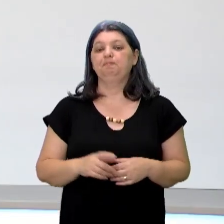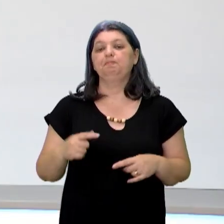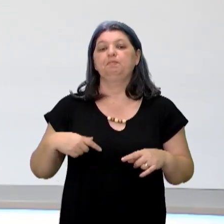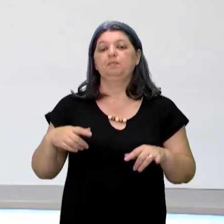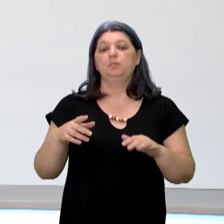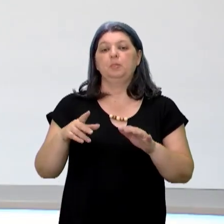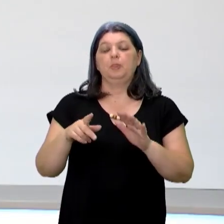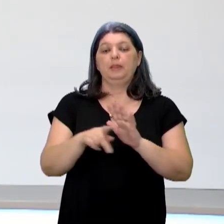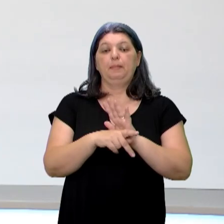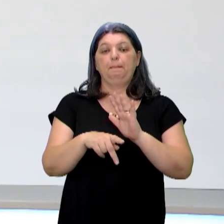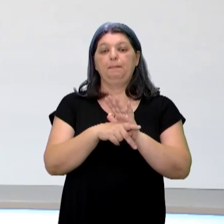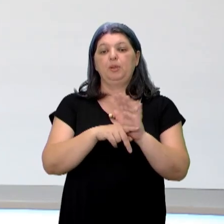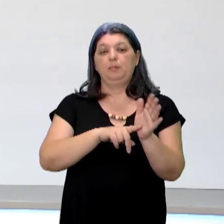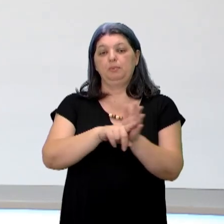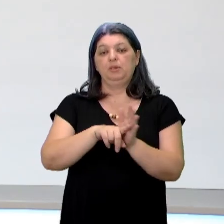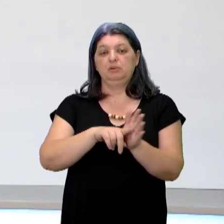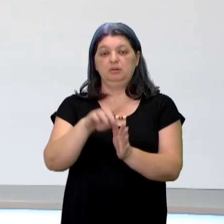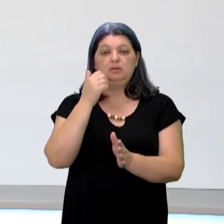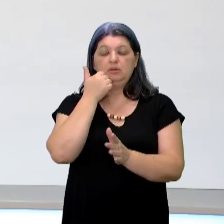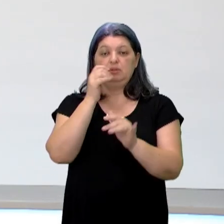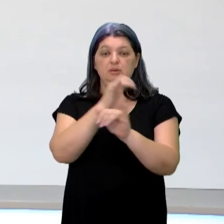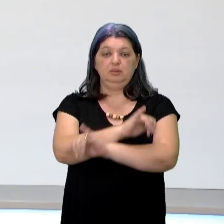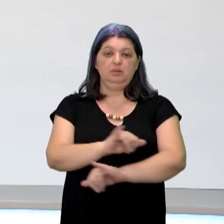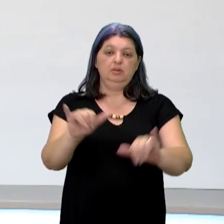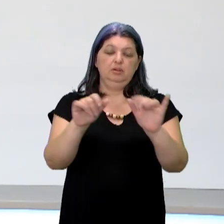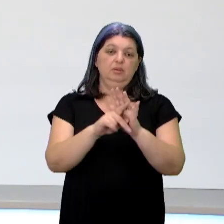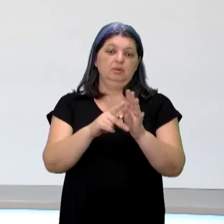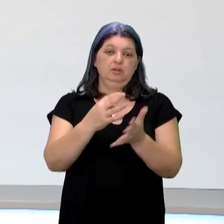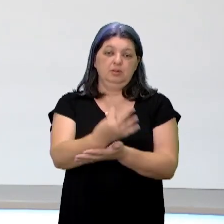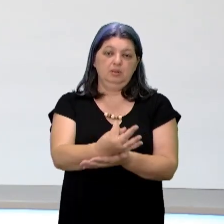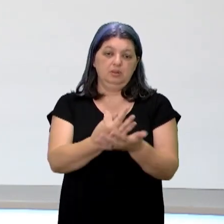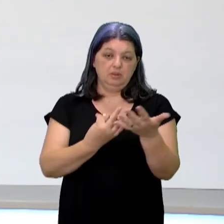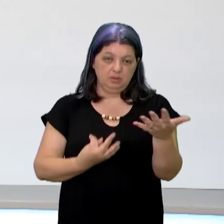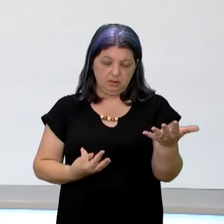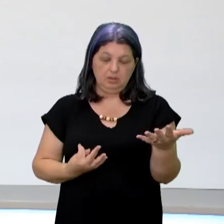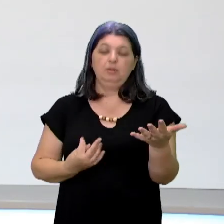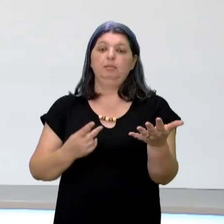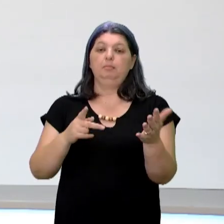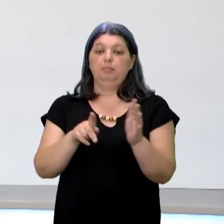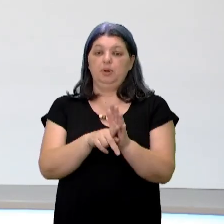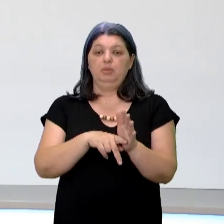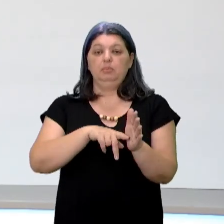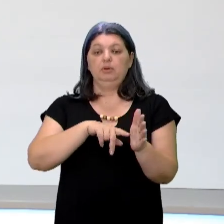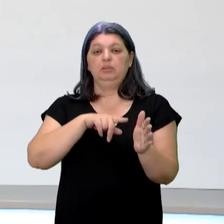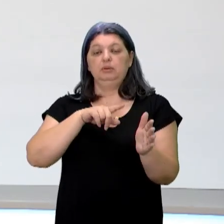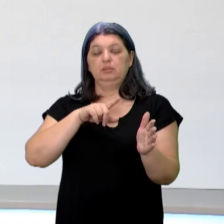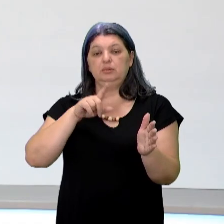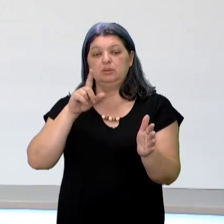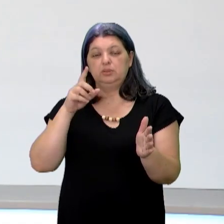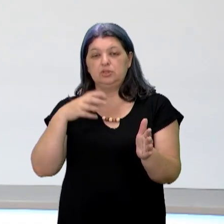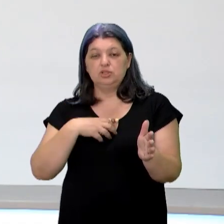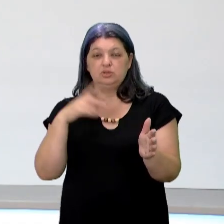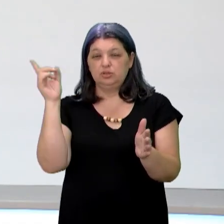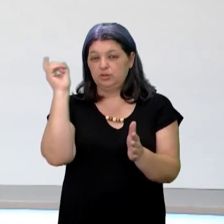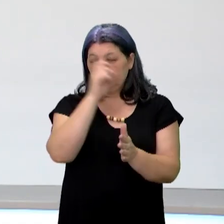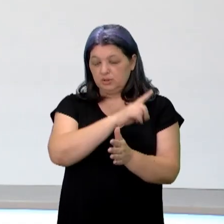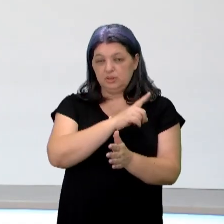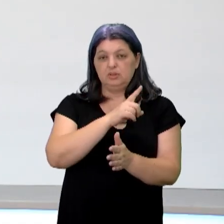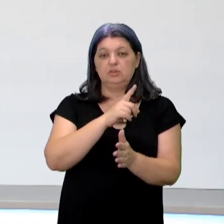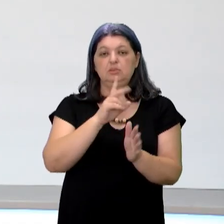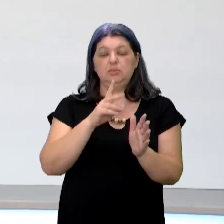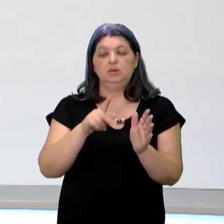divulgação científica ele tem um propósito, né? Um texto de cunho científico muito mais difícil, tornar numa linguagem